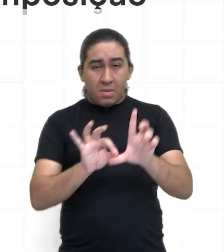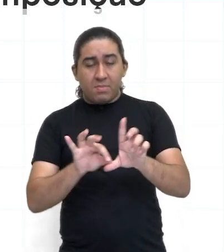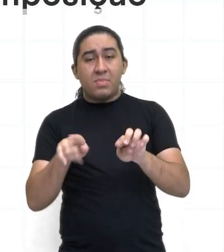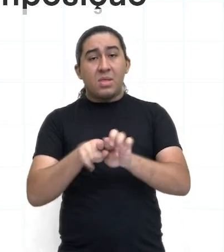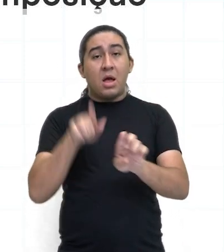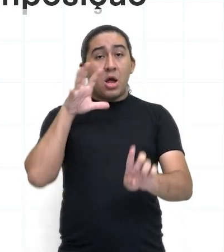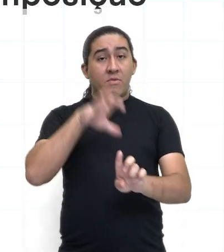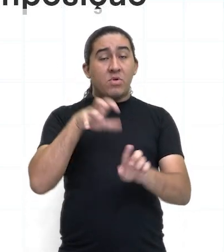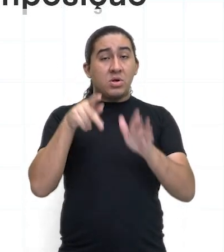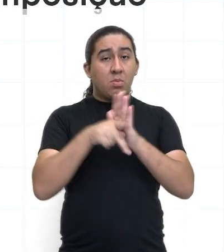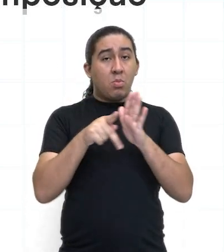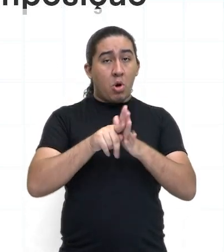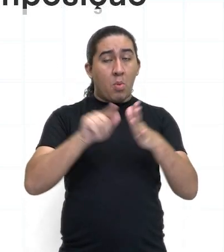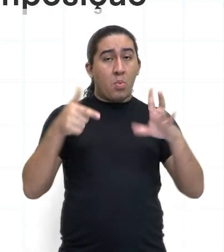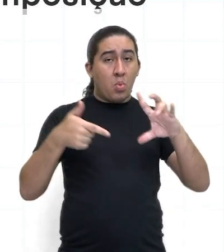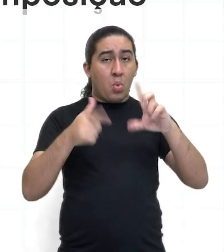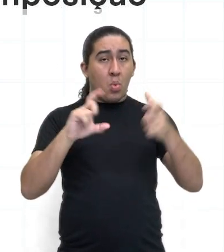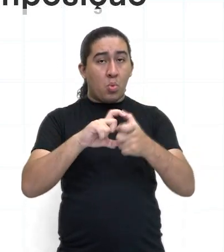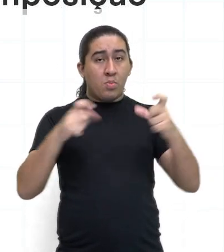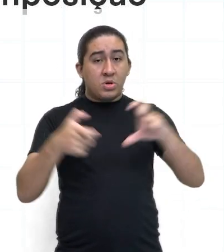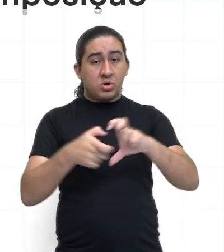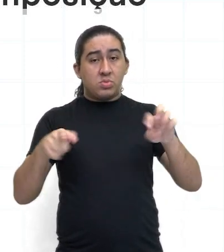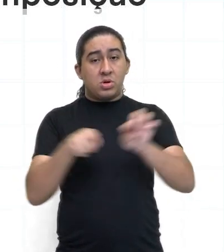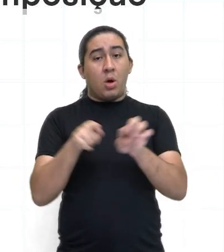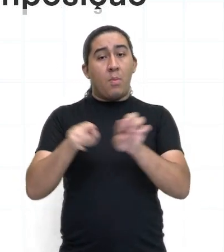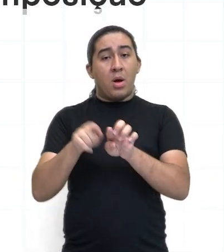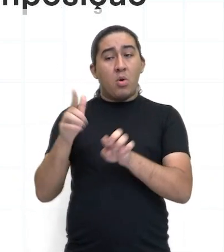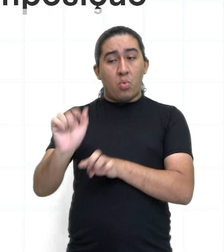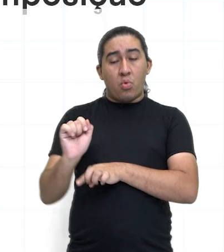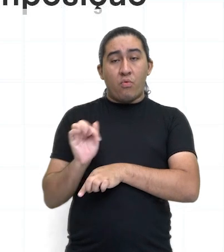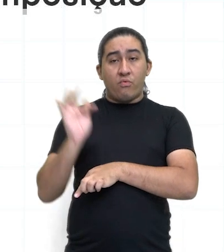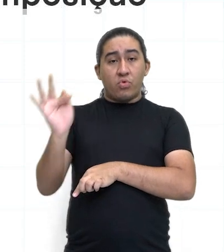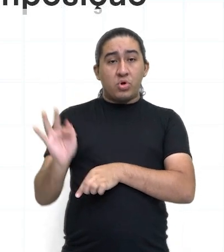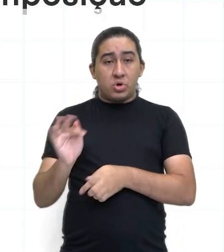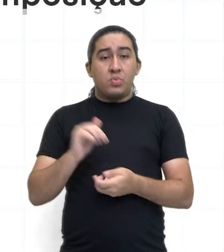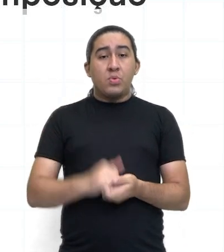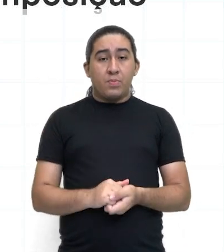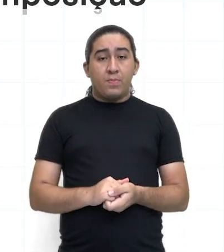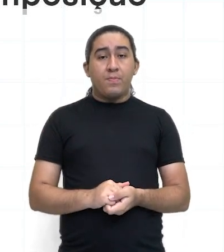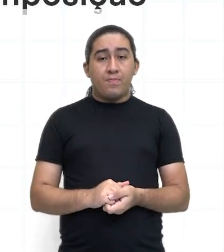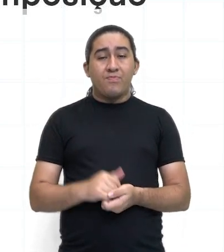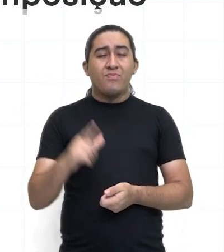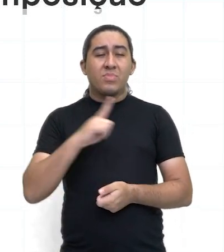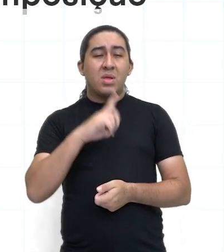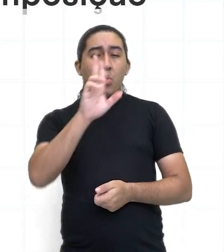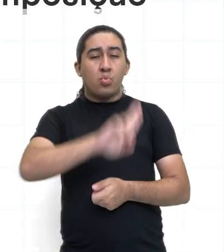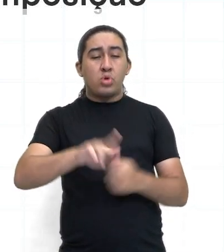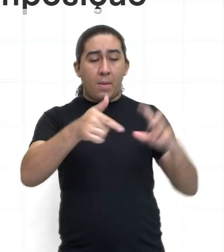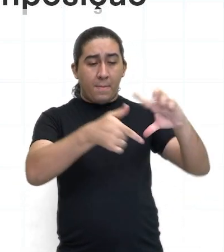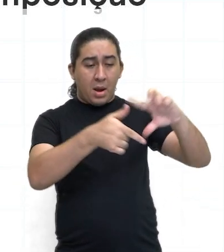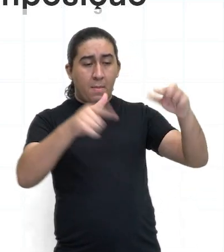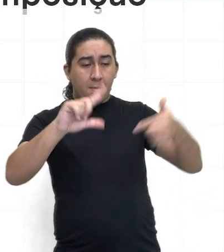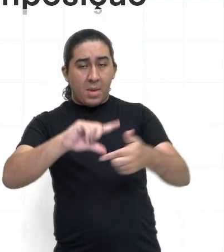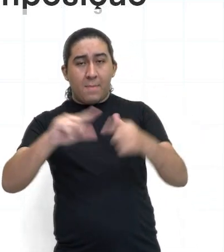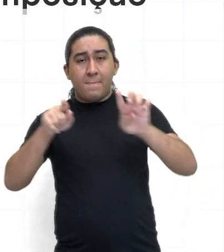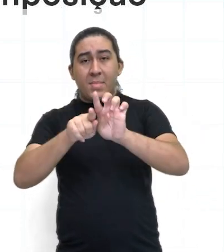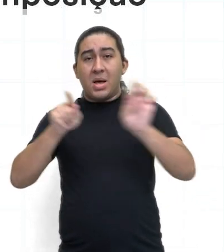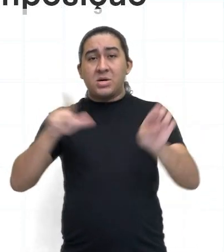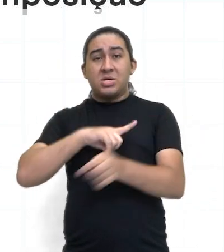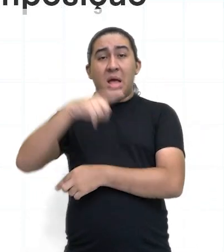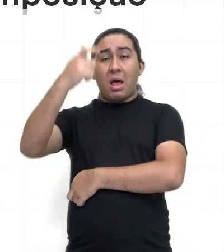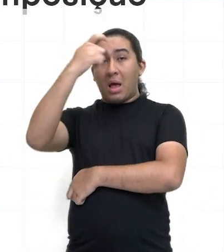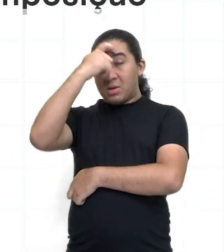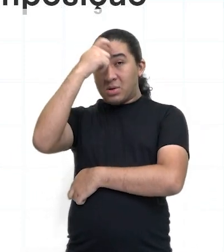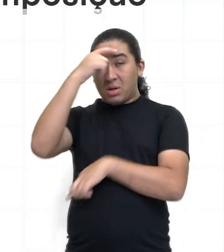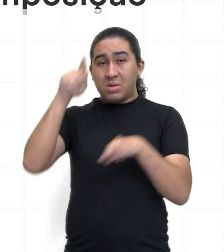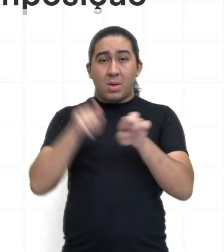bastante influência do movimento cubista e do futurista. Isso devido ao uso de formas geométricas com uma característica